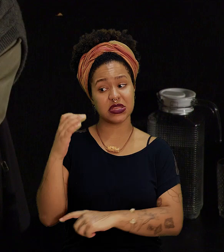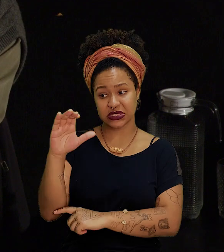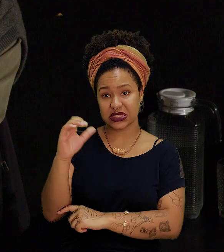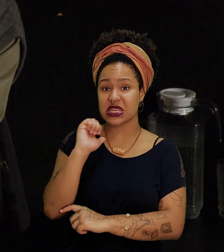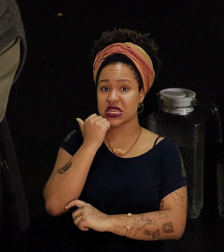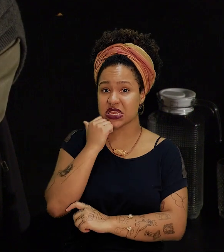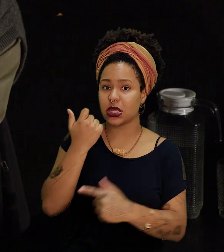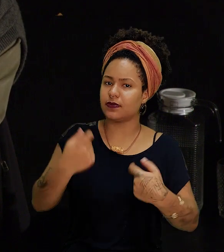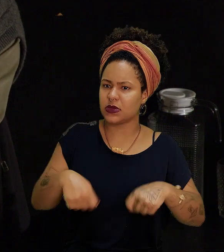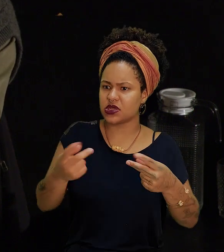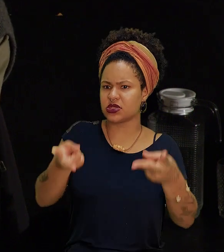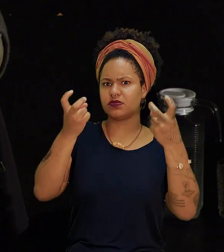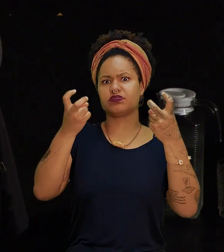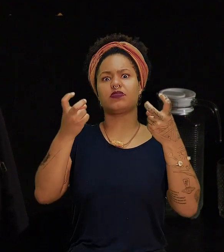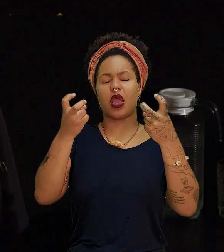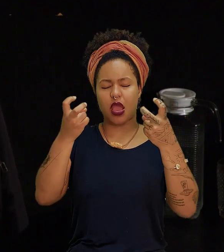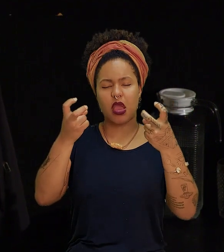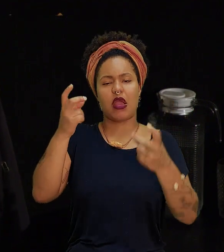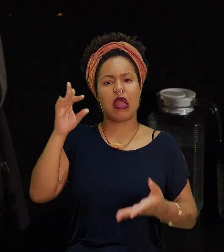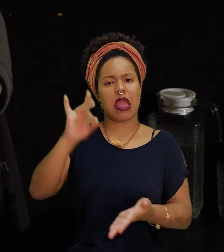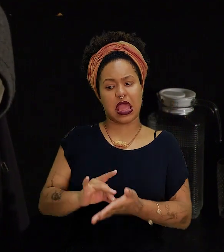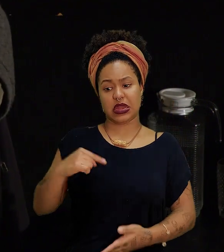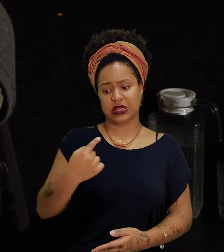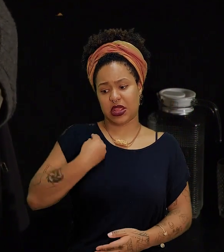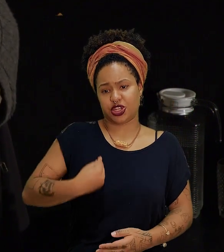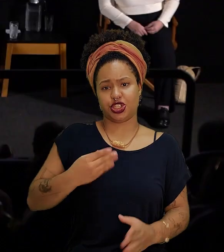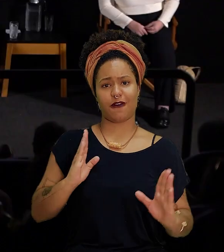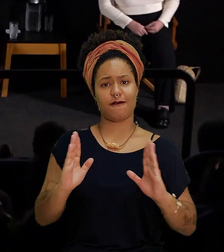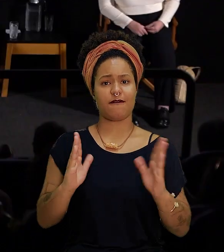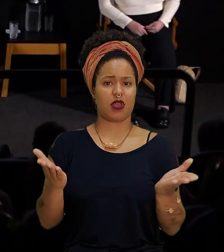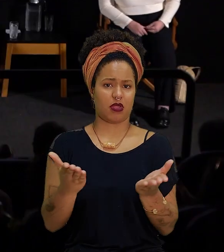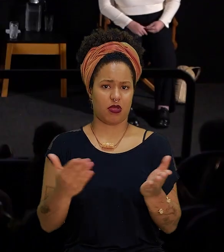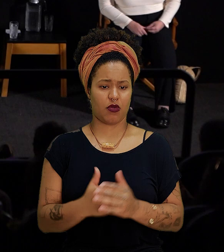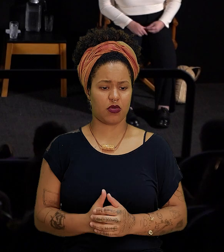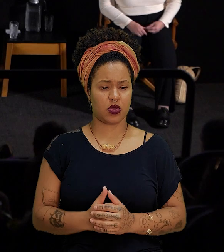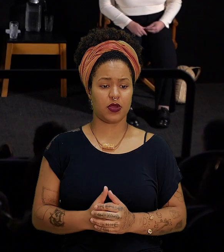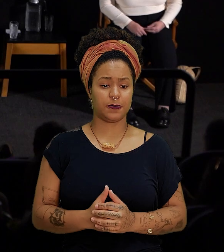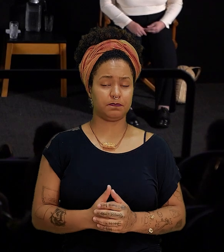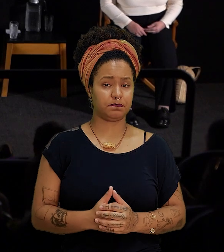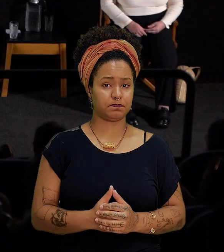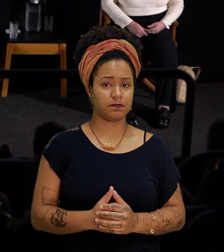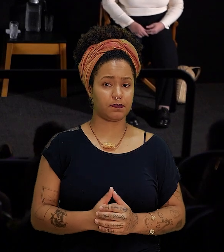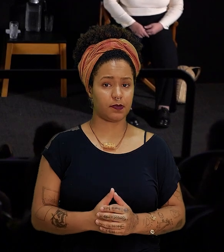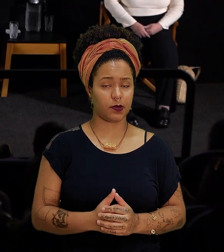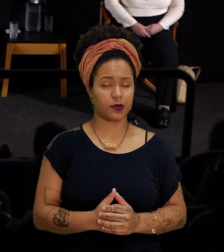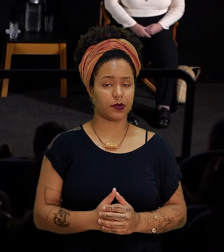a ciência ela precisa identificar a realidade que nós estamos passando. Né? Eu